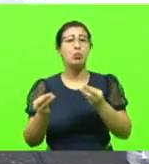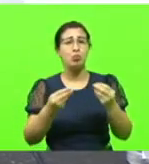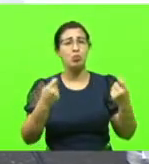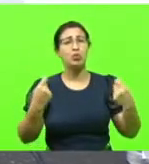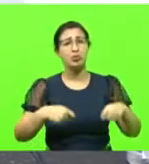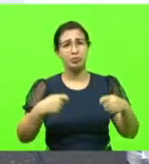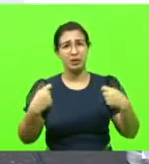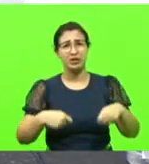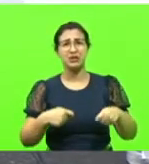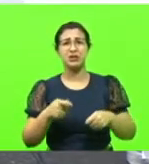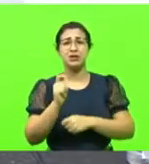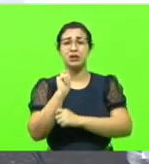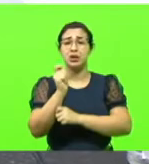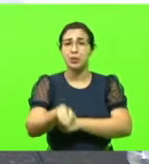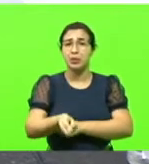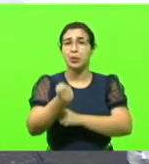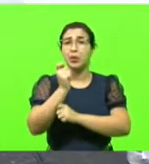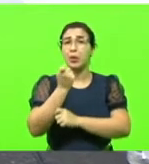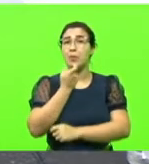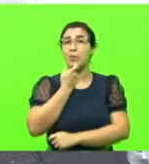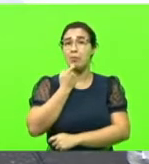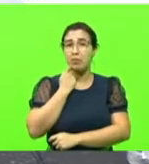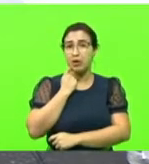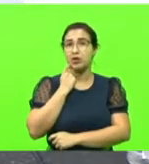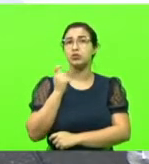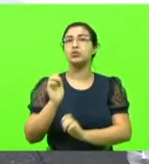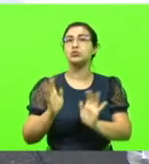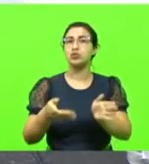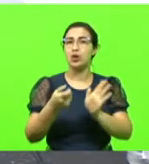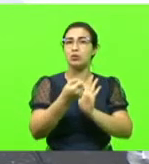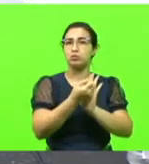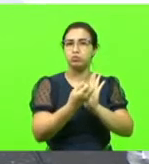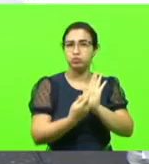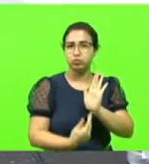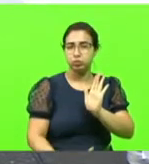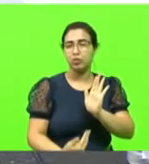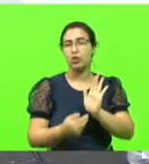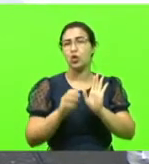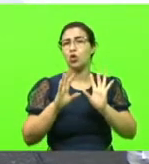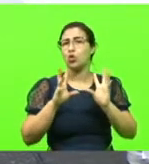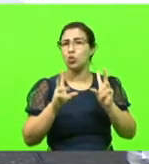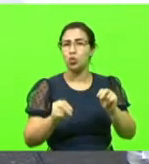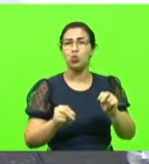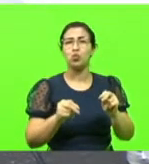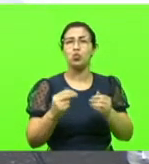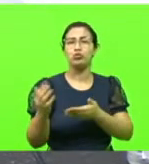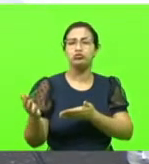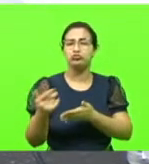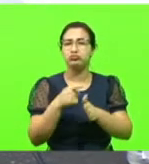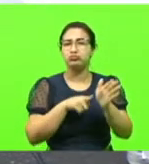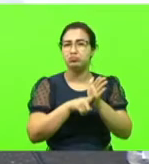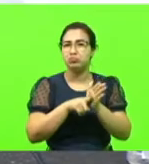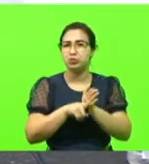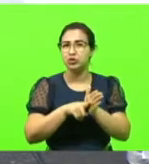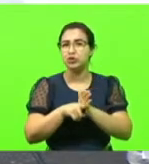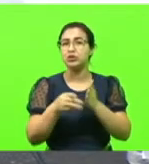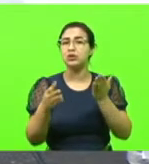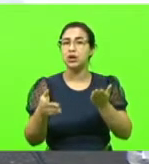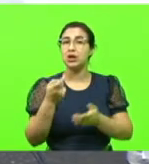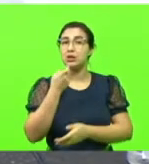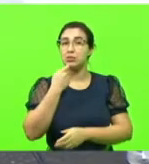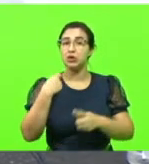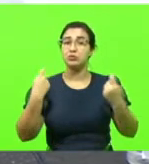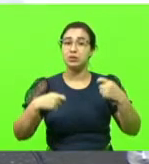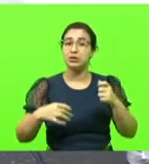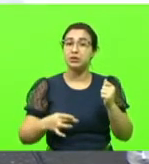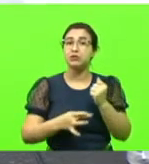do pescado, João Amin. Eu fui o relator, procurei fazer todas as questões de levantamentos que esse produto ofereça segurança para